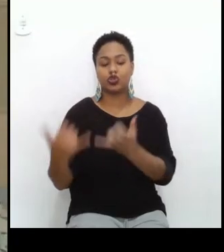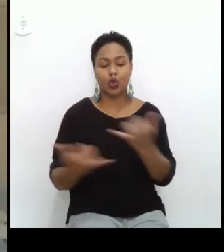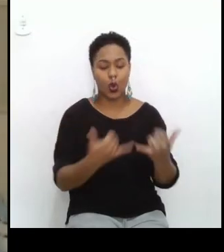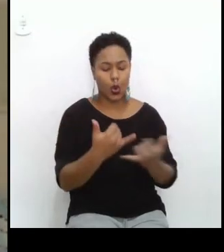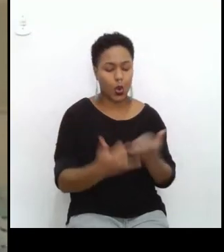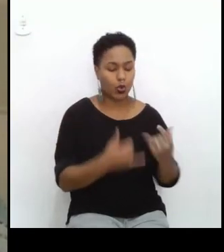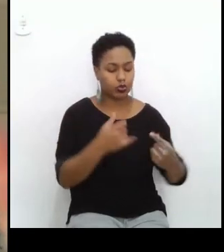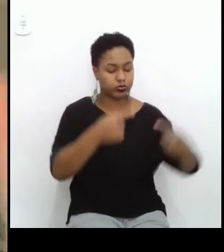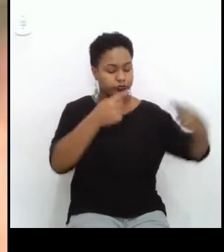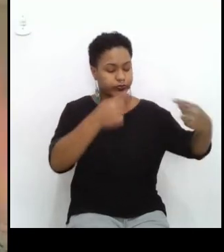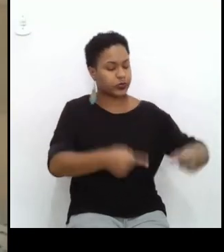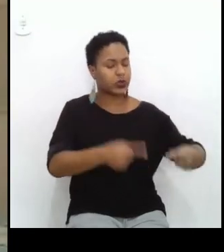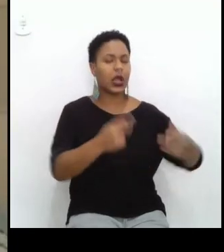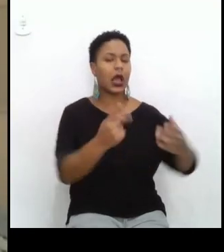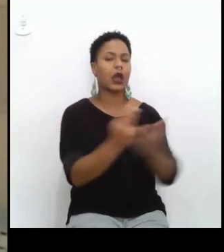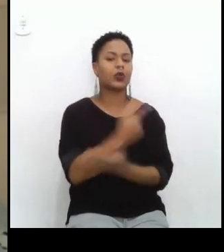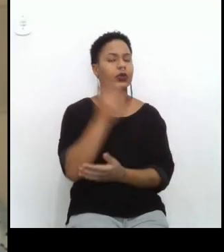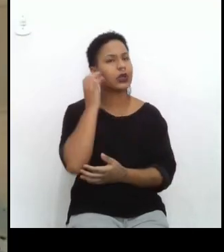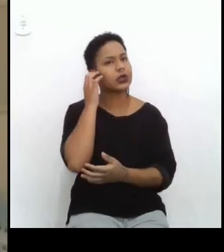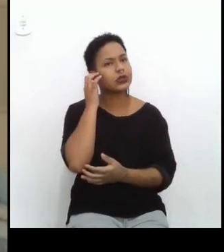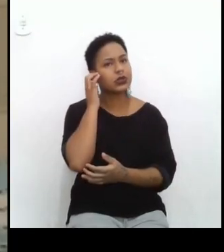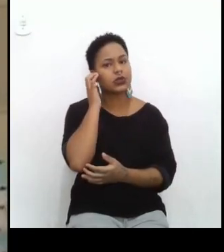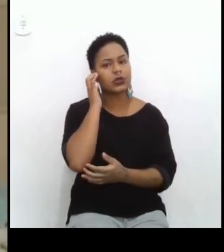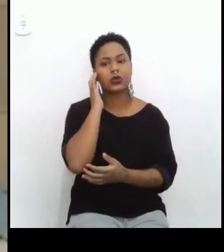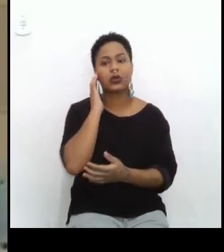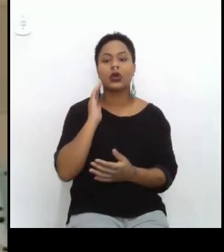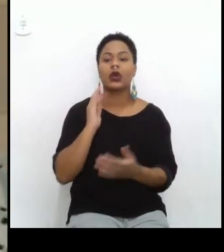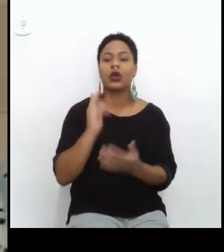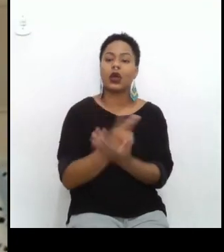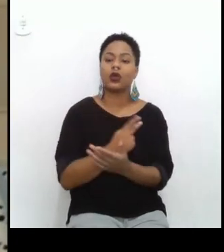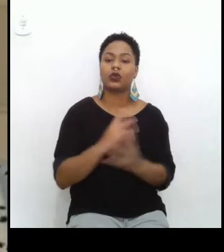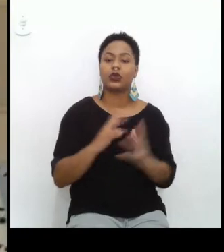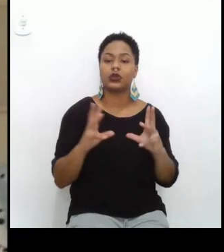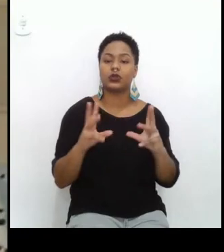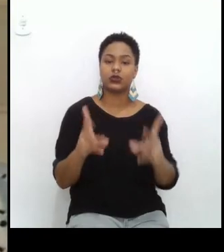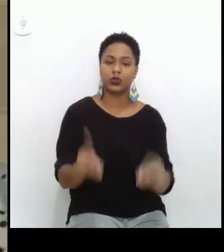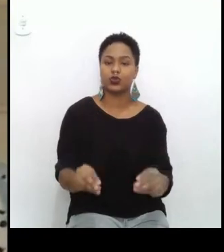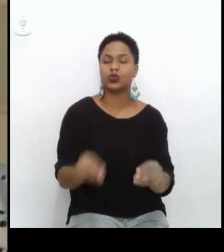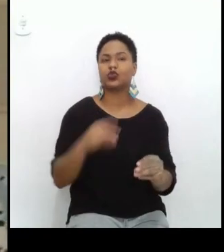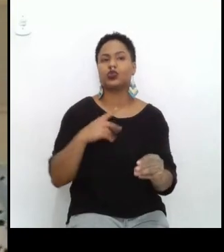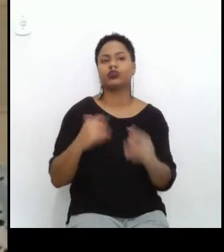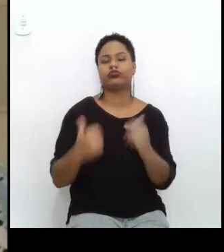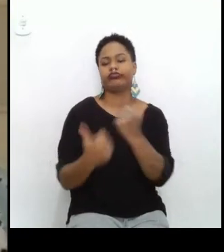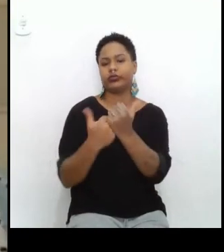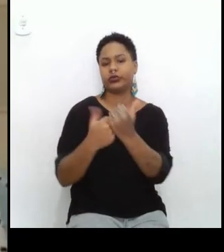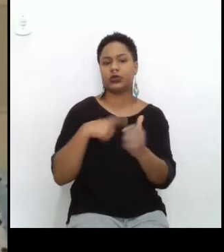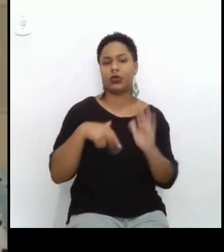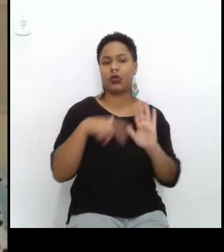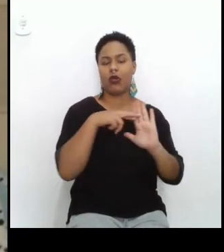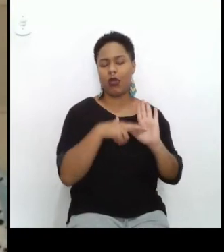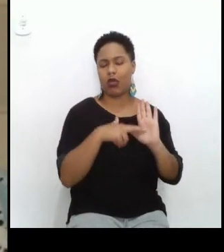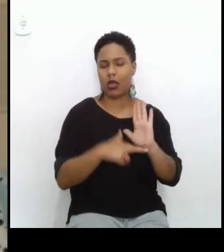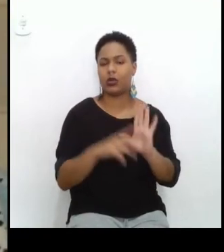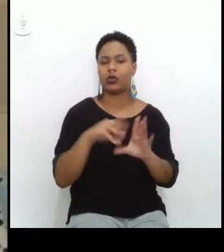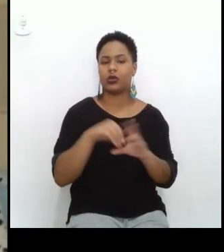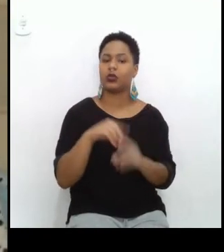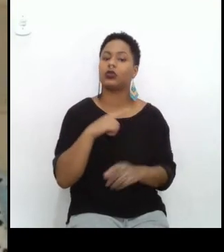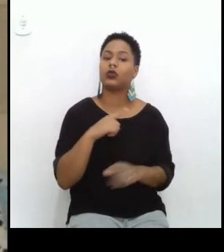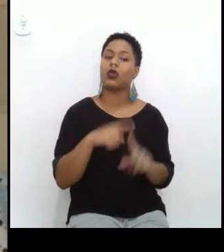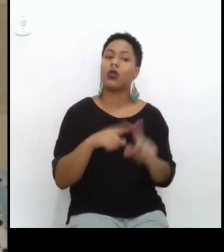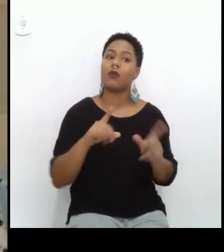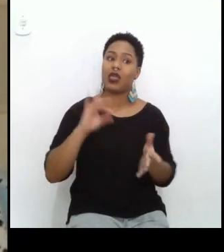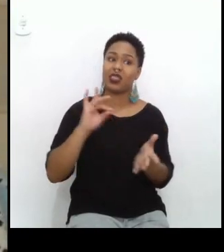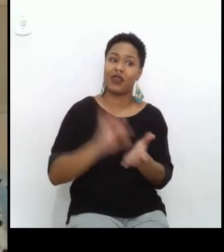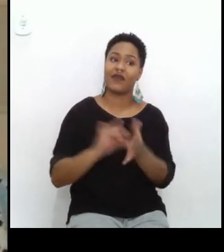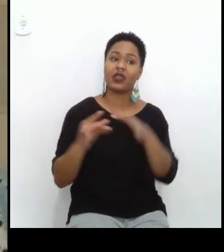enfim com toda essa Parato né assim com dentro dessas regras mas ela na realidade do